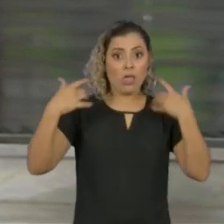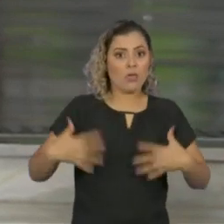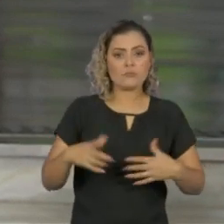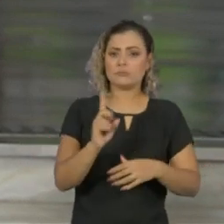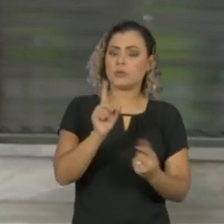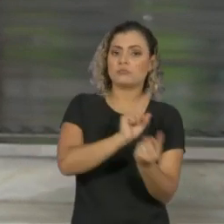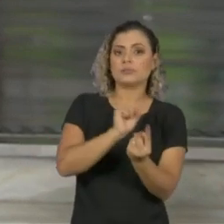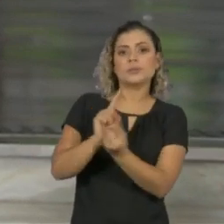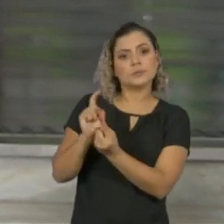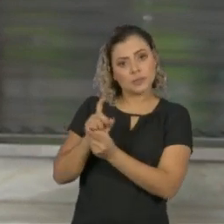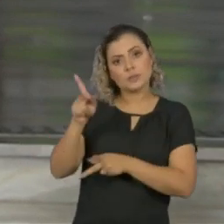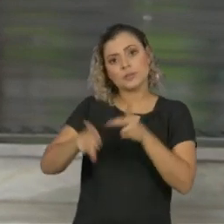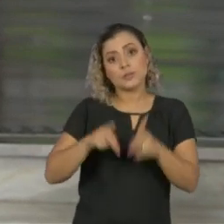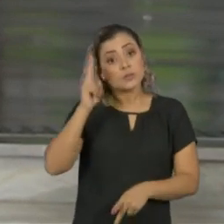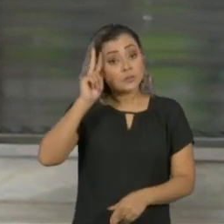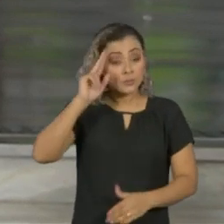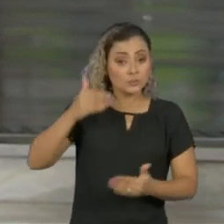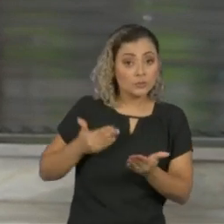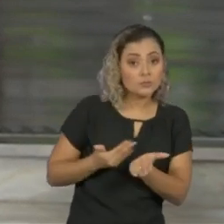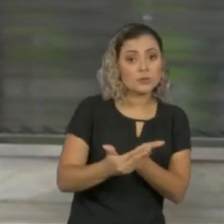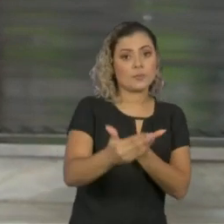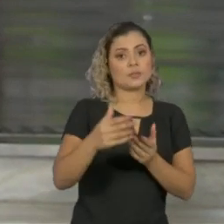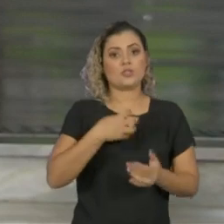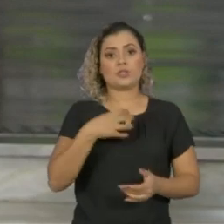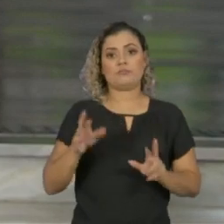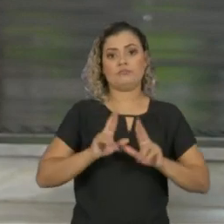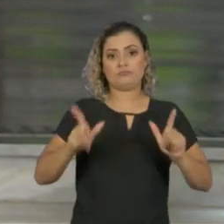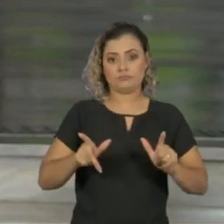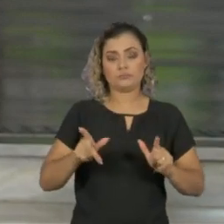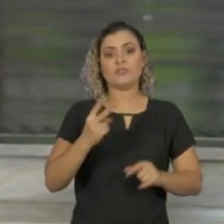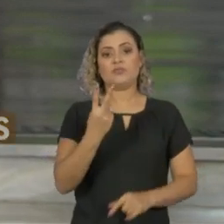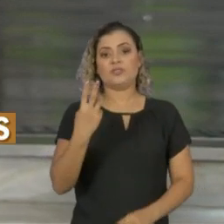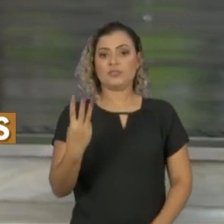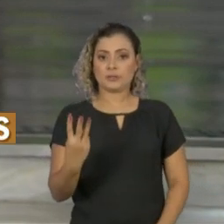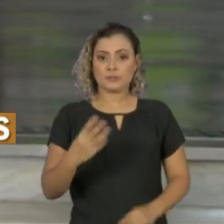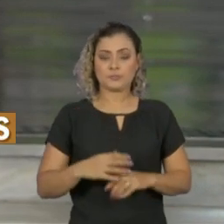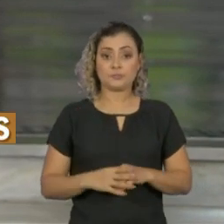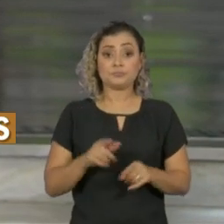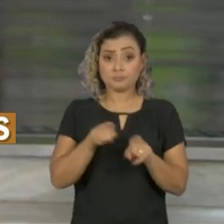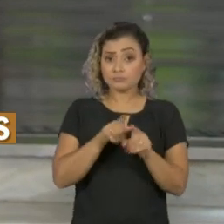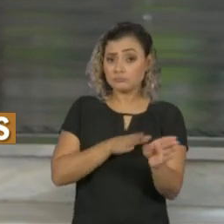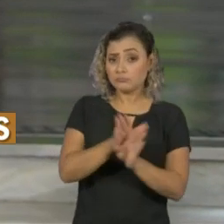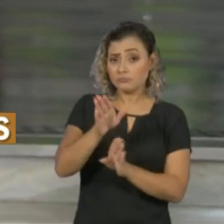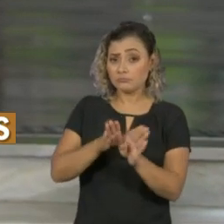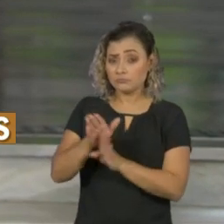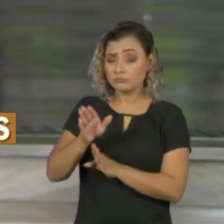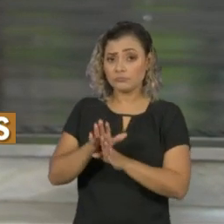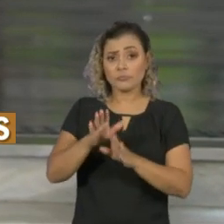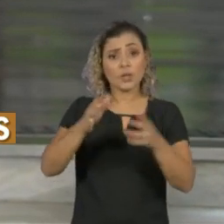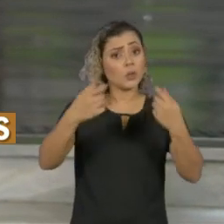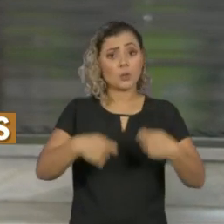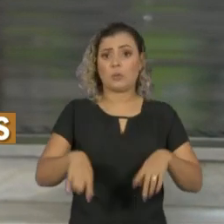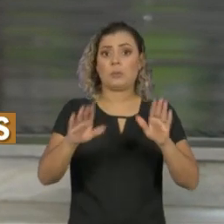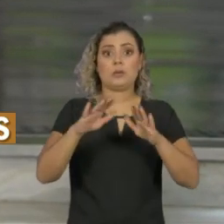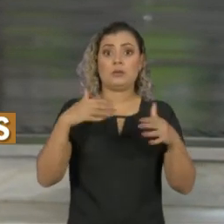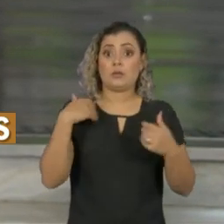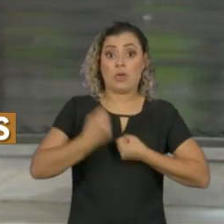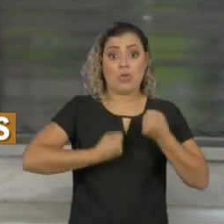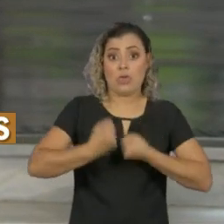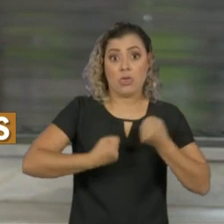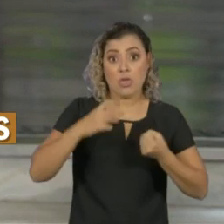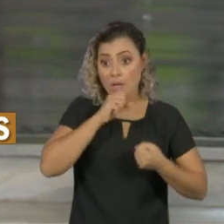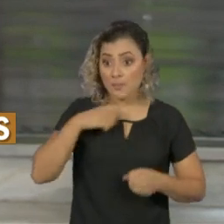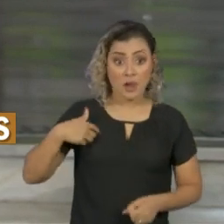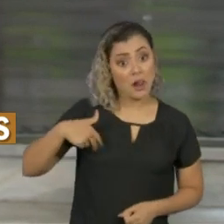à população a partir de segunda-feira, dia 23. Também recomendo, não há necessidade de corrida a esses